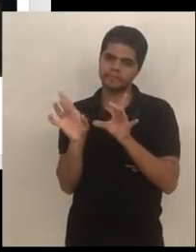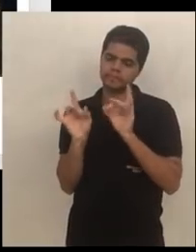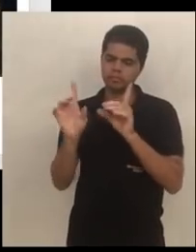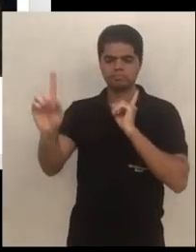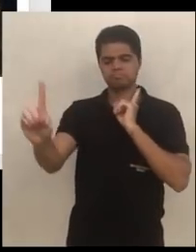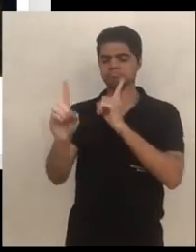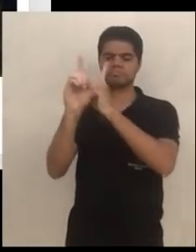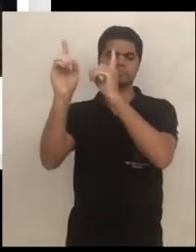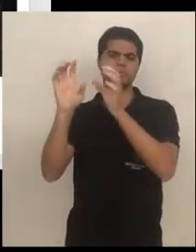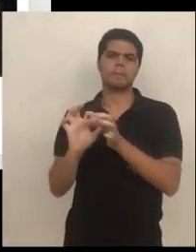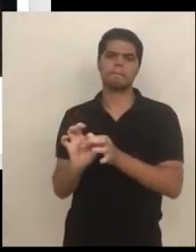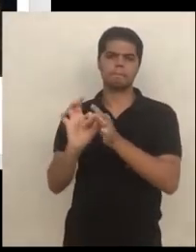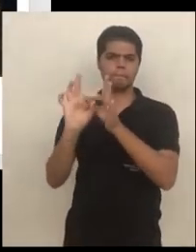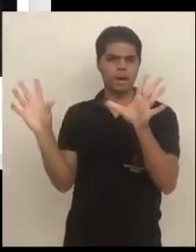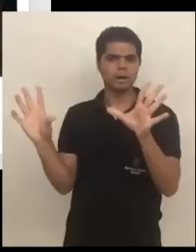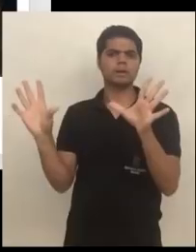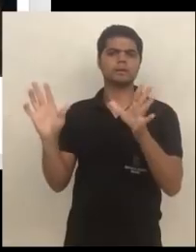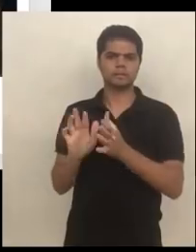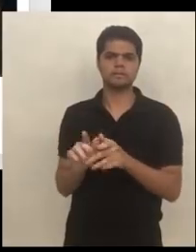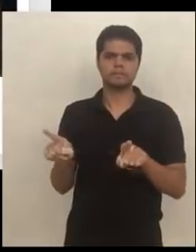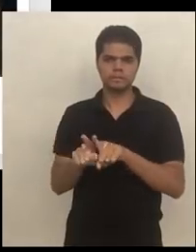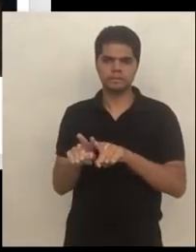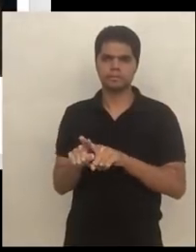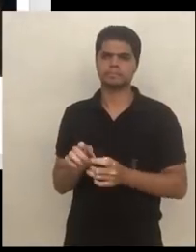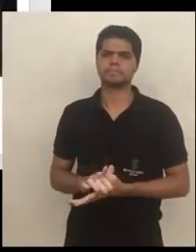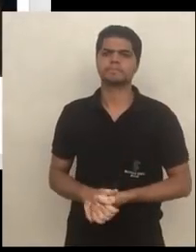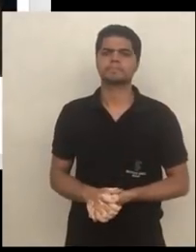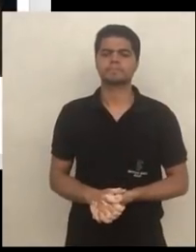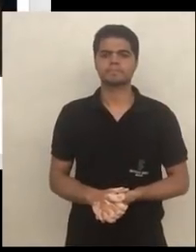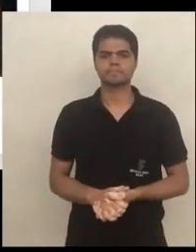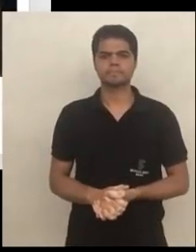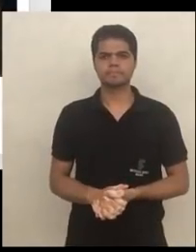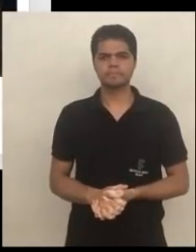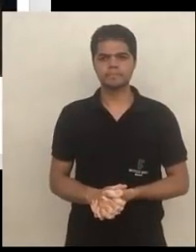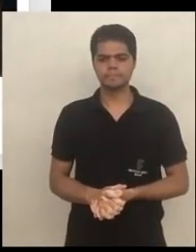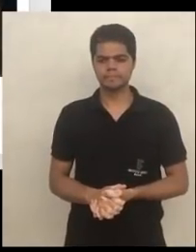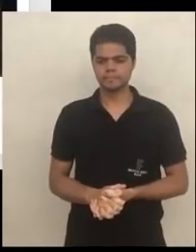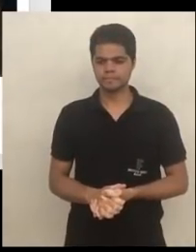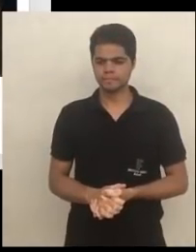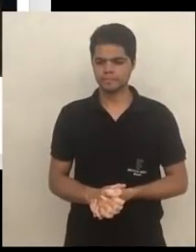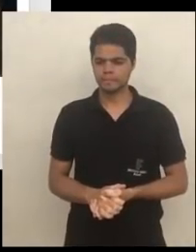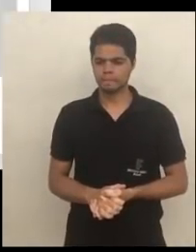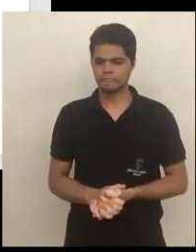venda direta, né, do produtor para o consumidor.